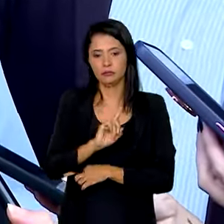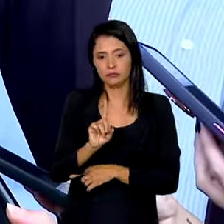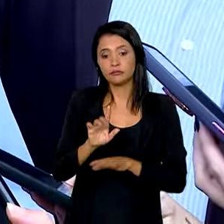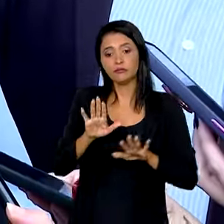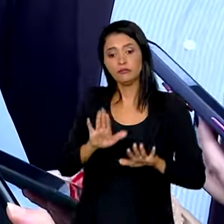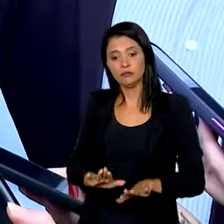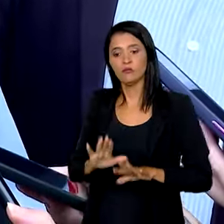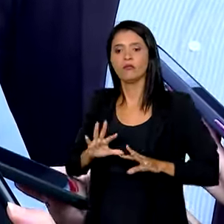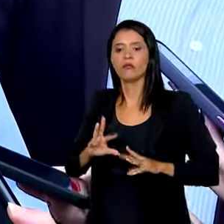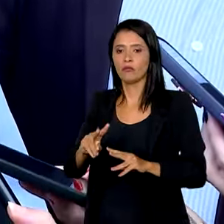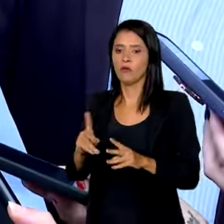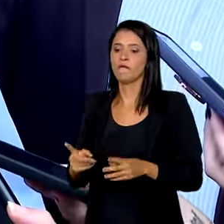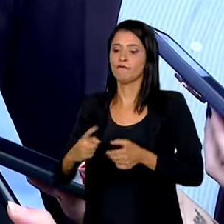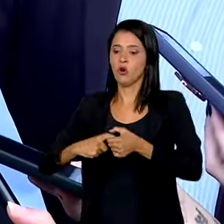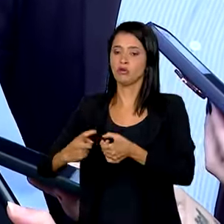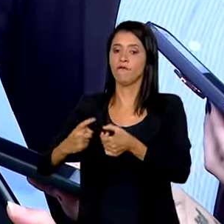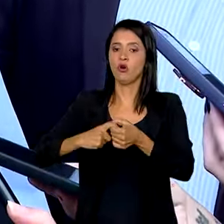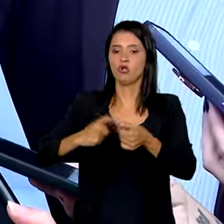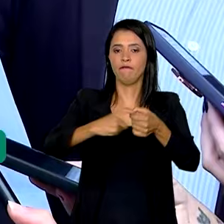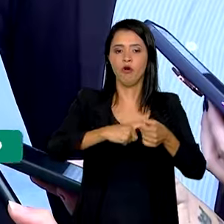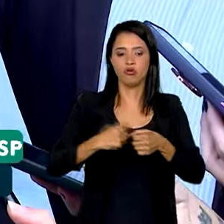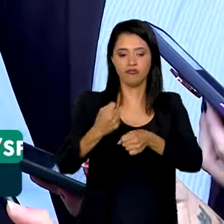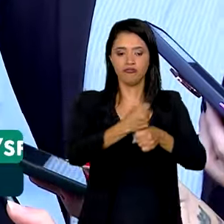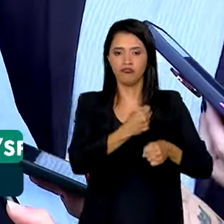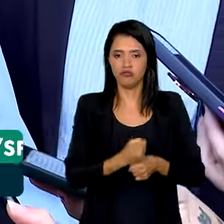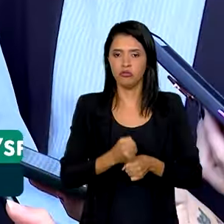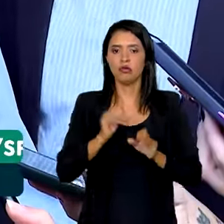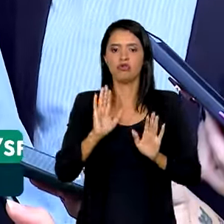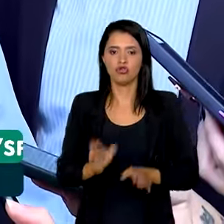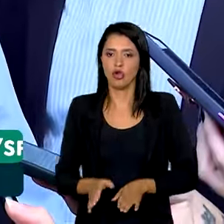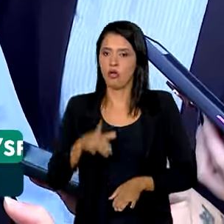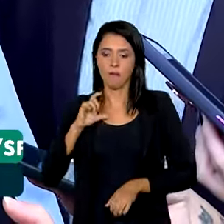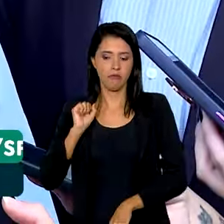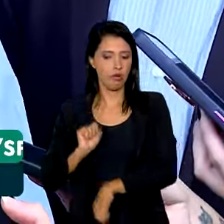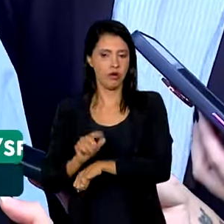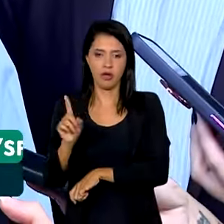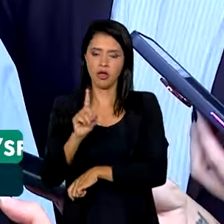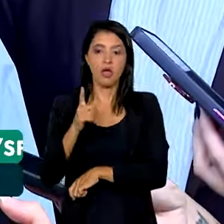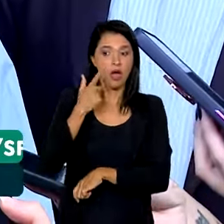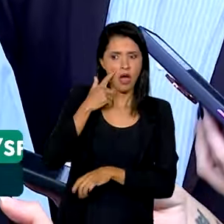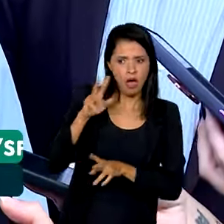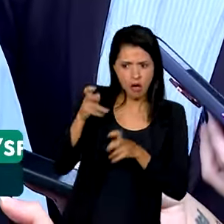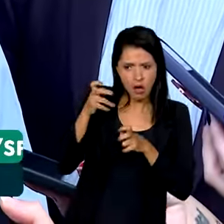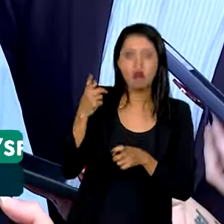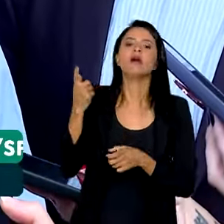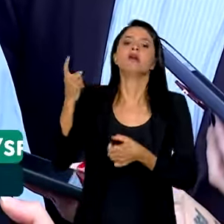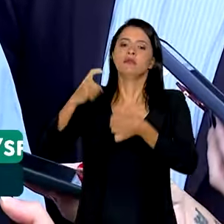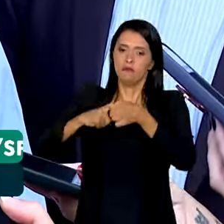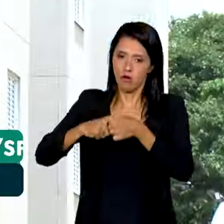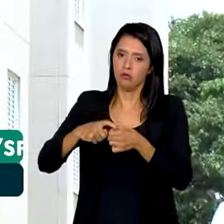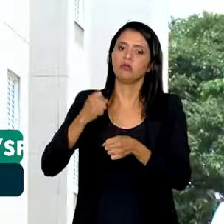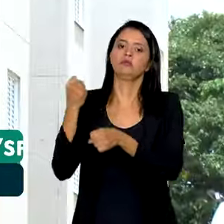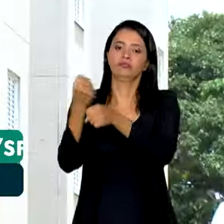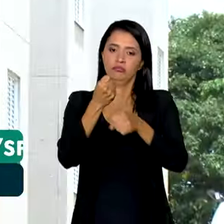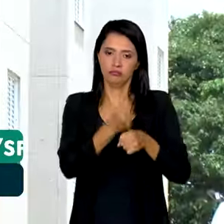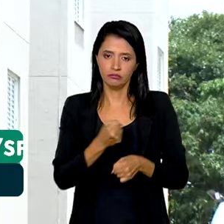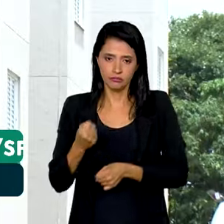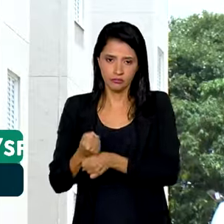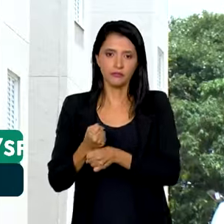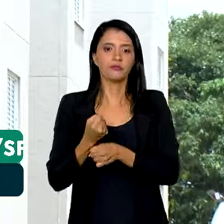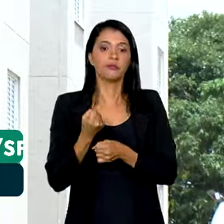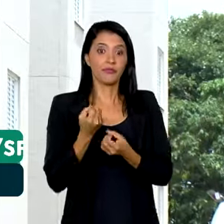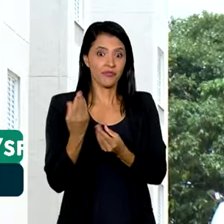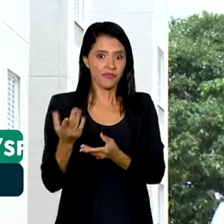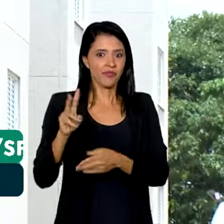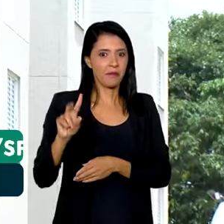Mas todas estão sendo retomadas. Então não tem obra parada que o governo federal não vá retomar. A entrega de mais